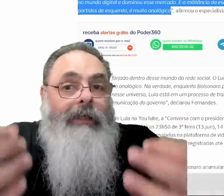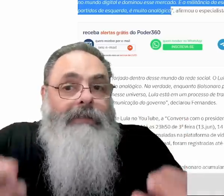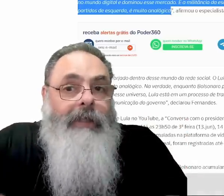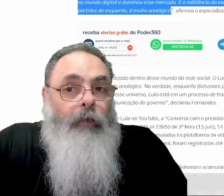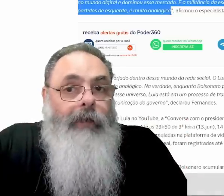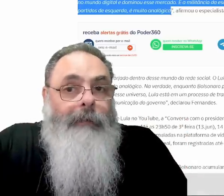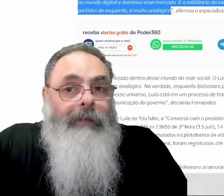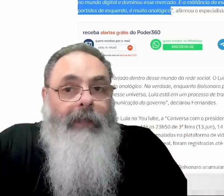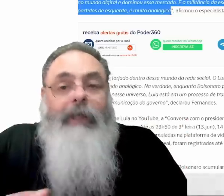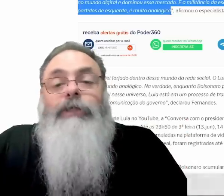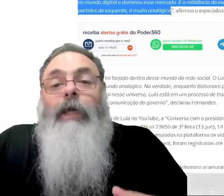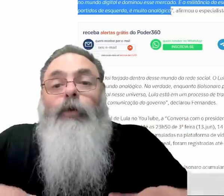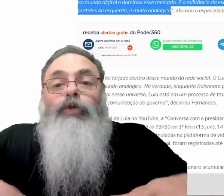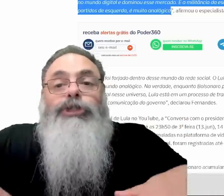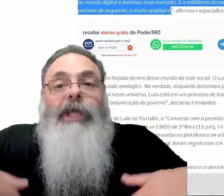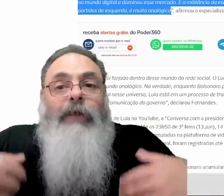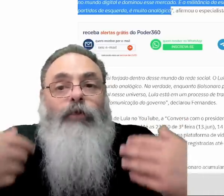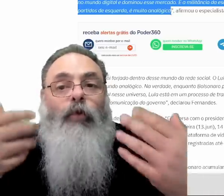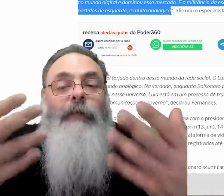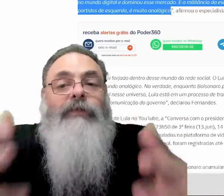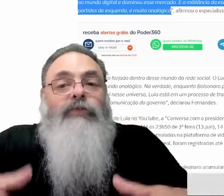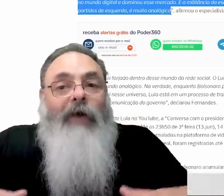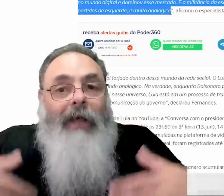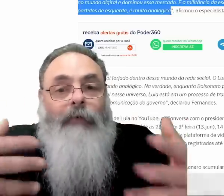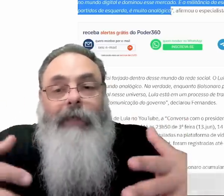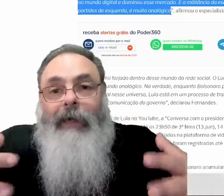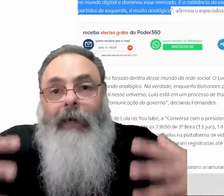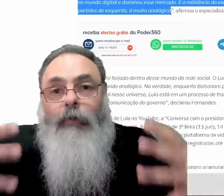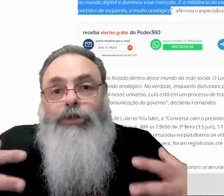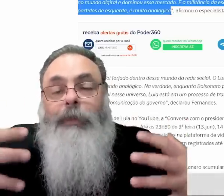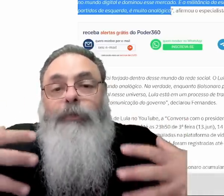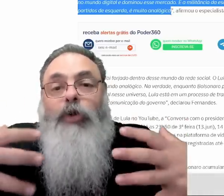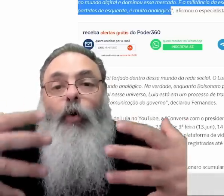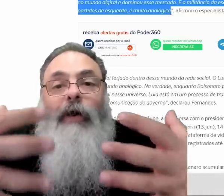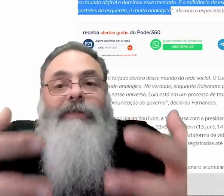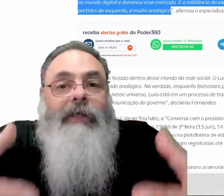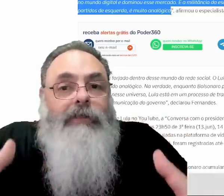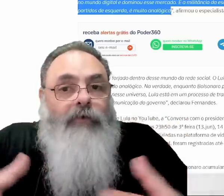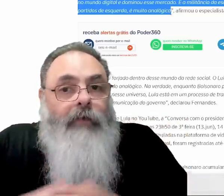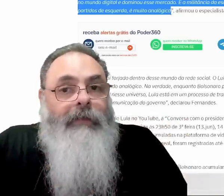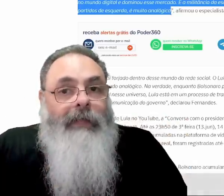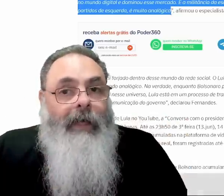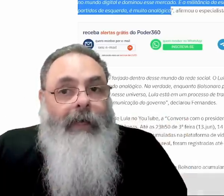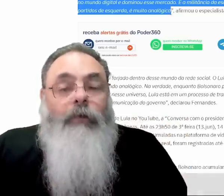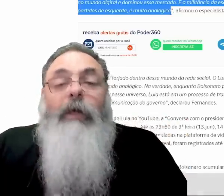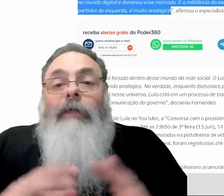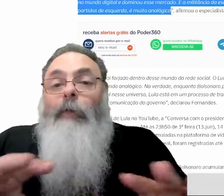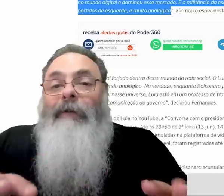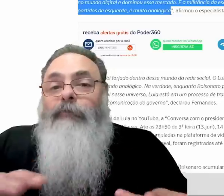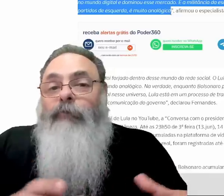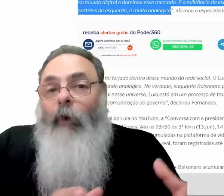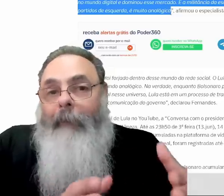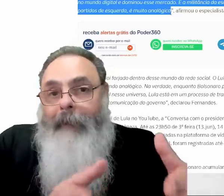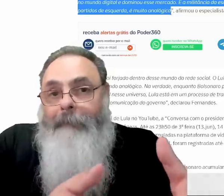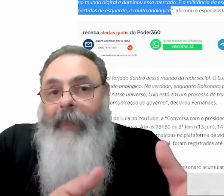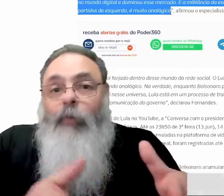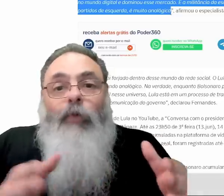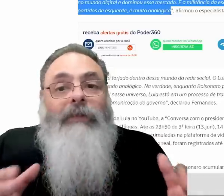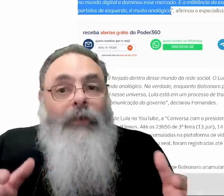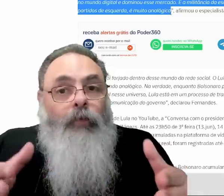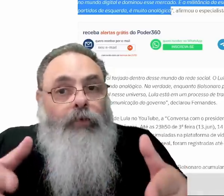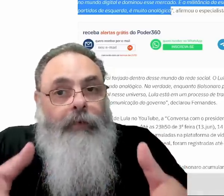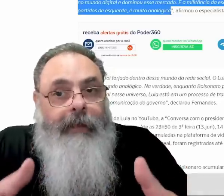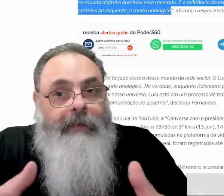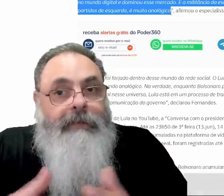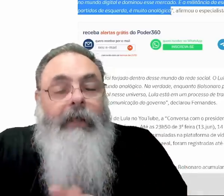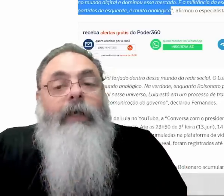deles que é ruim para internet o jeito como eles falam né o tipo de coisa que eles fala que tá errado não é a forma é